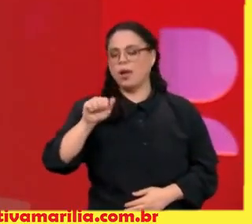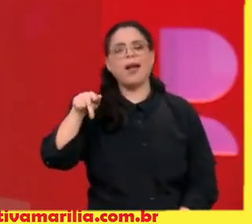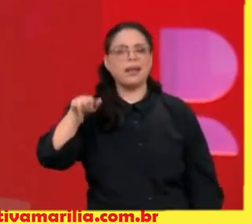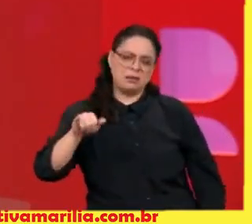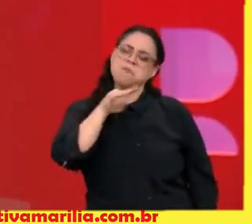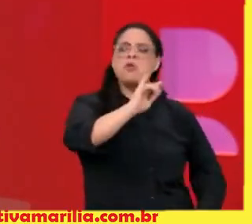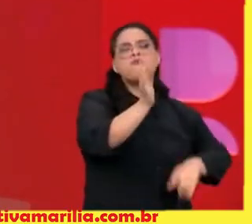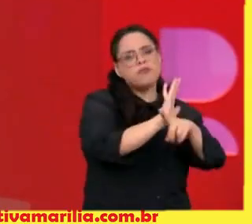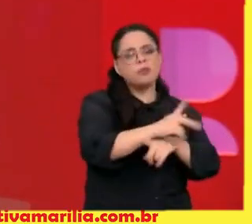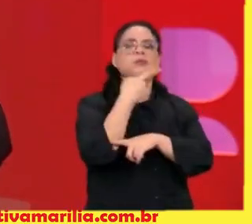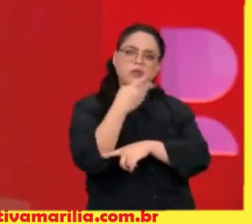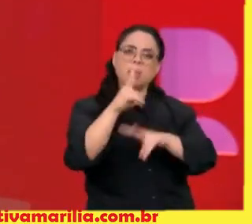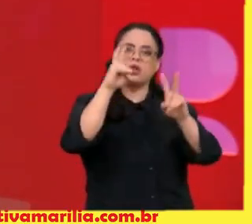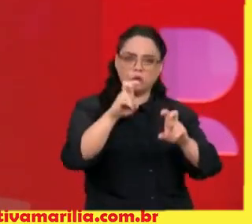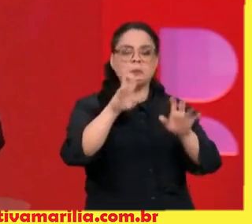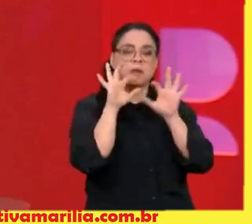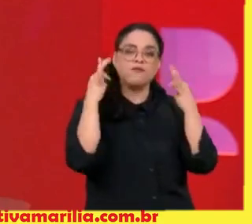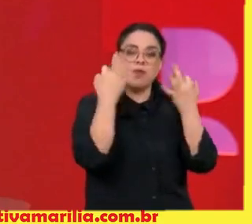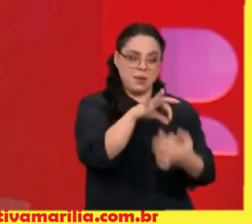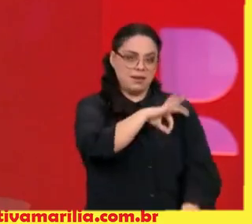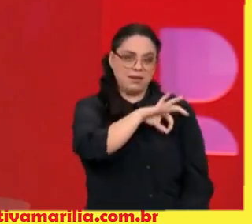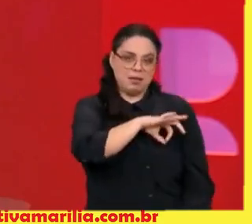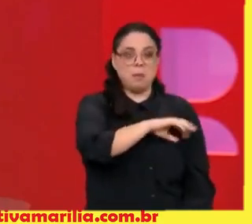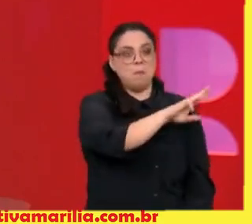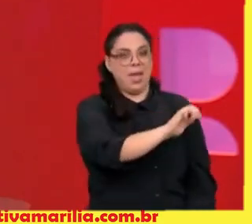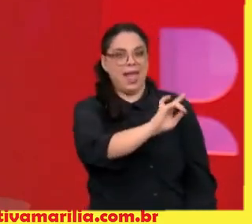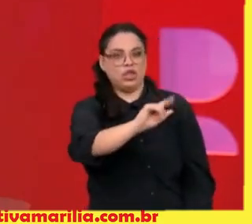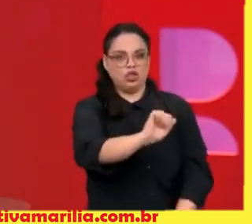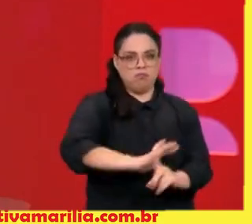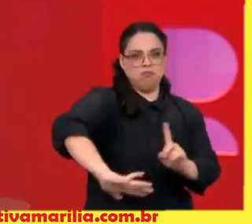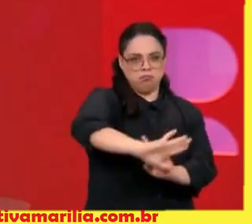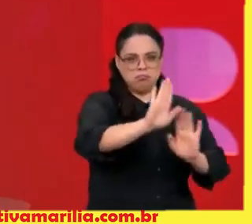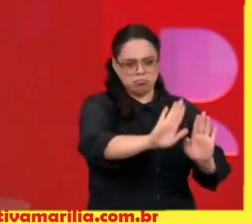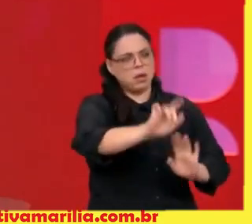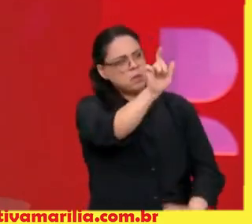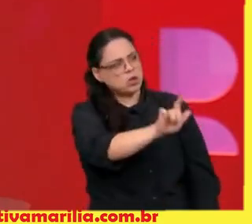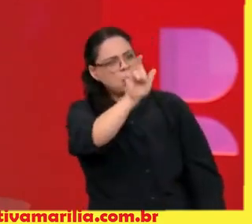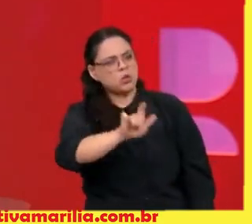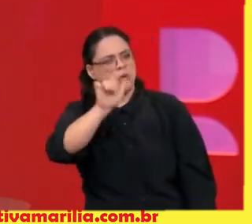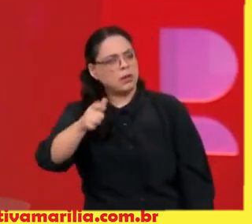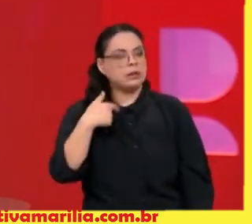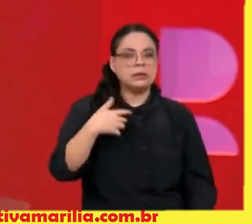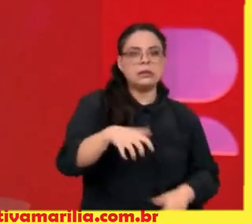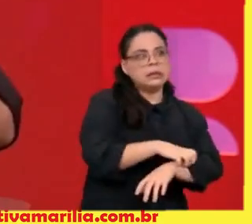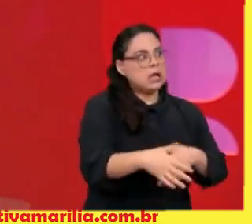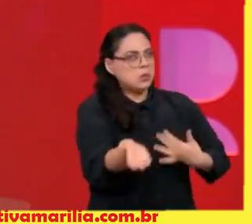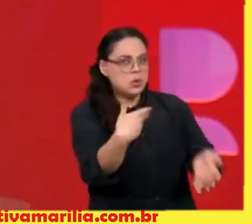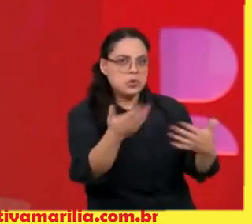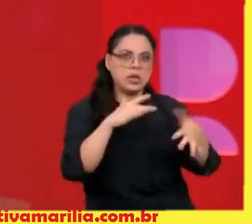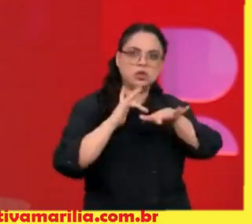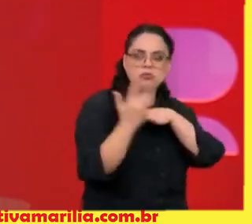família de classe média do Brasil, né, da Zona Sul do Rio de Janeiro, e aí muitas pessoas acabaram tensionando também nas redes sociais que a